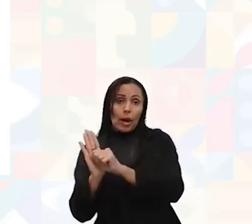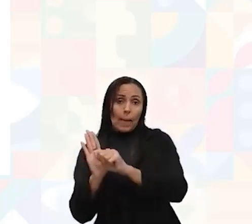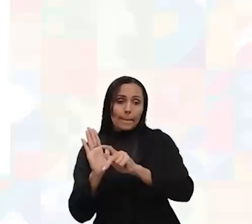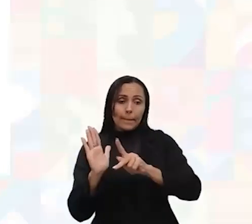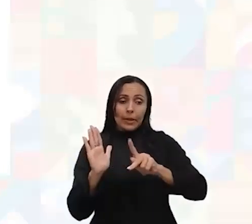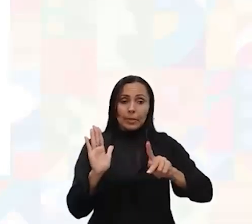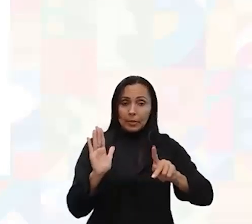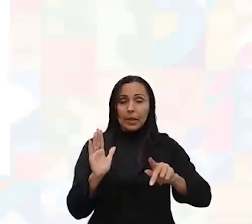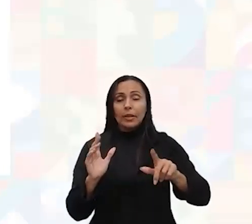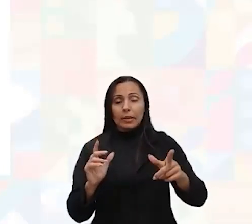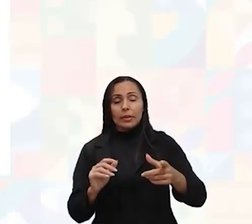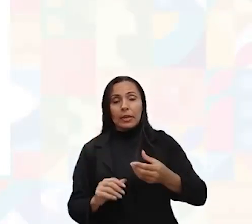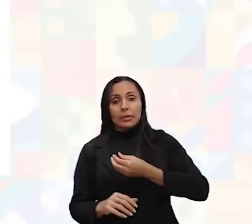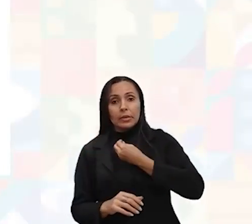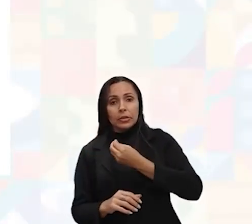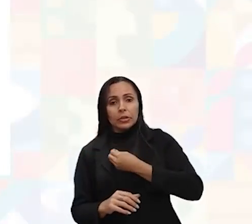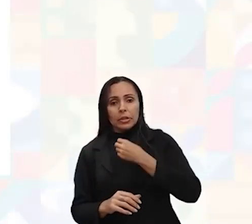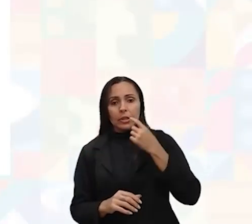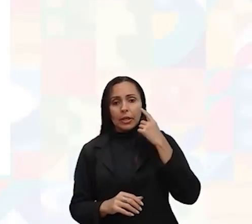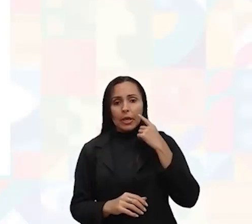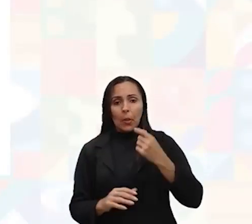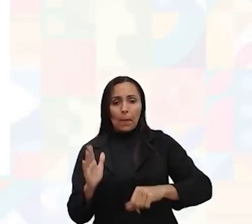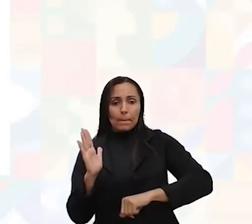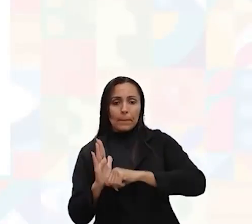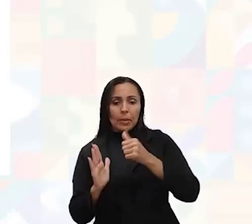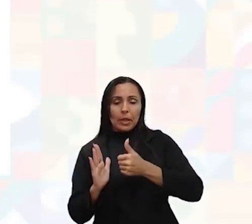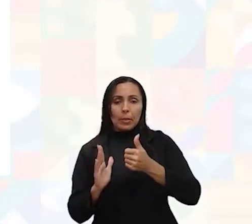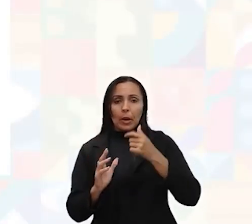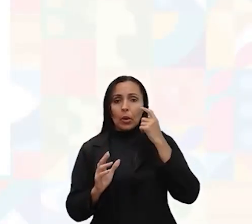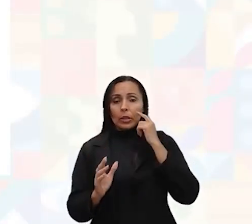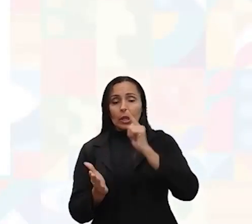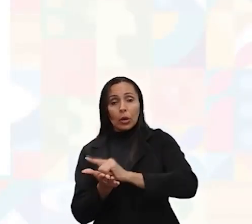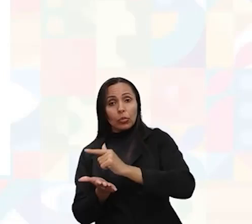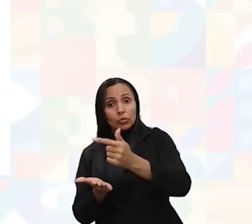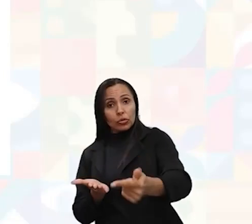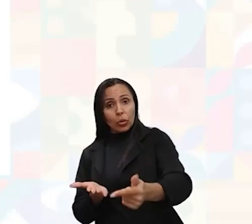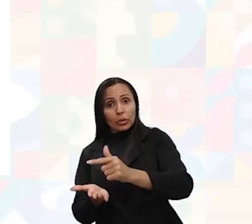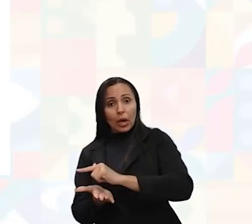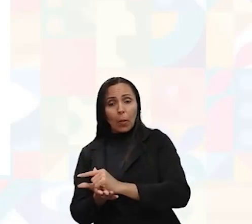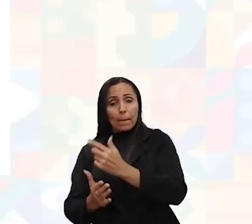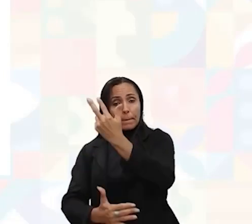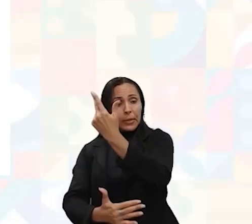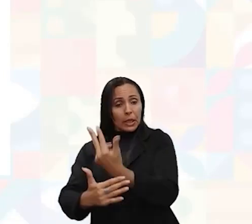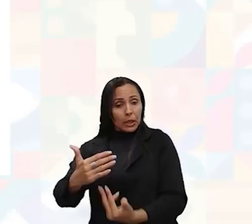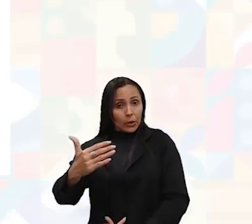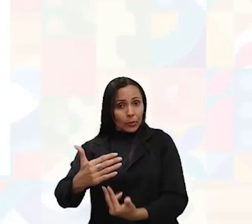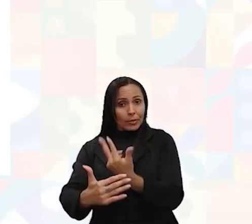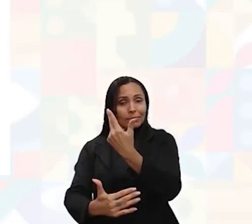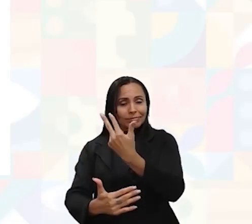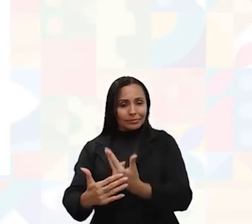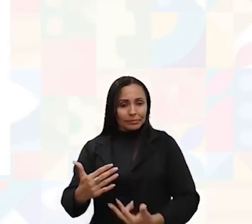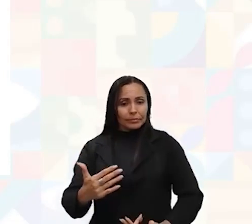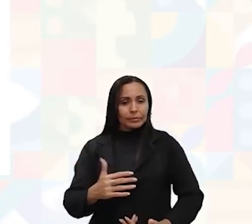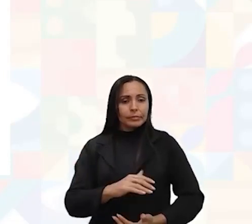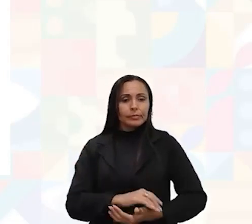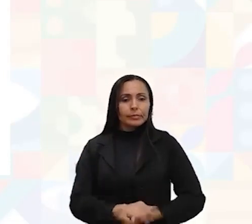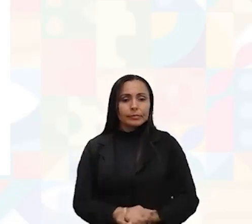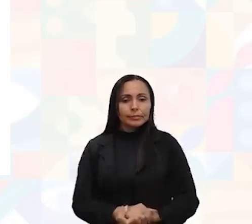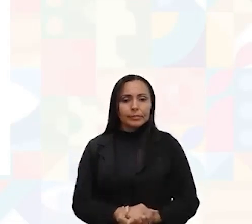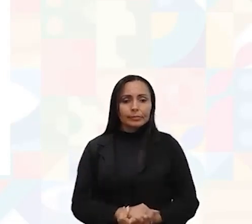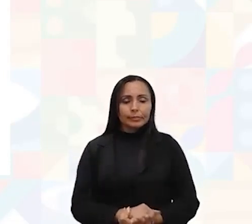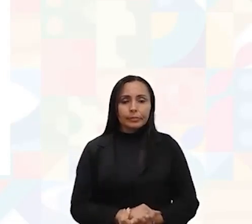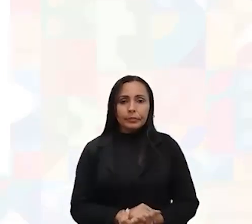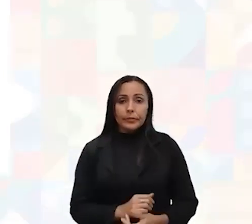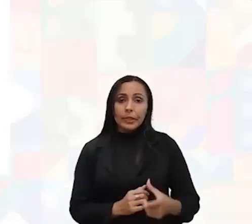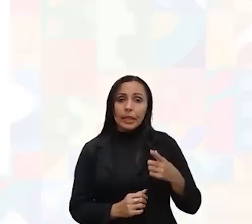também, um exemplo é o Primeira Mão, que ele é um jornal semanal bilíngue, né? Ele possui